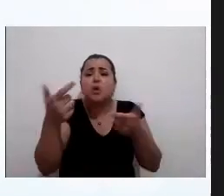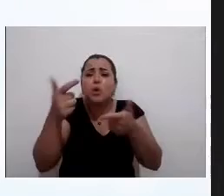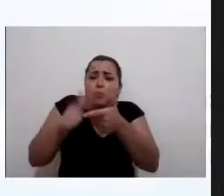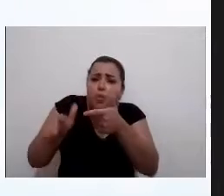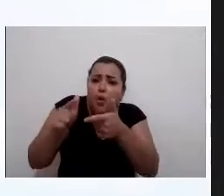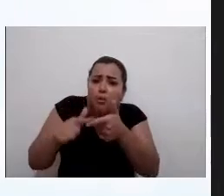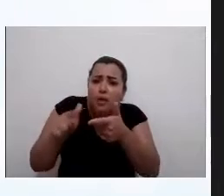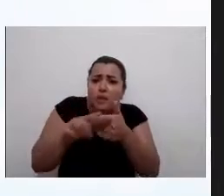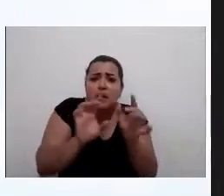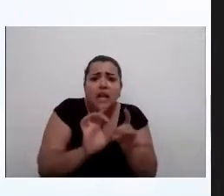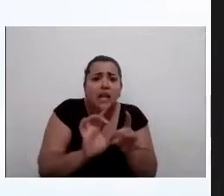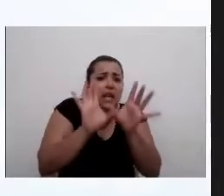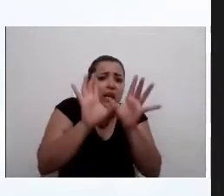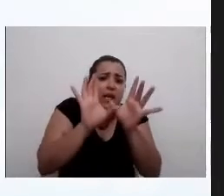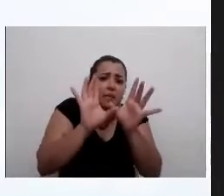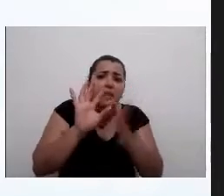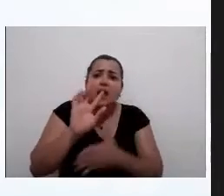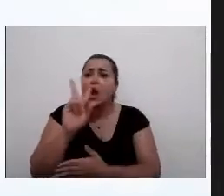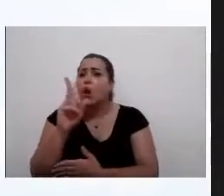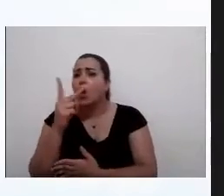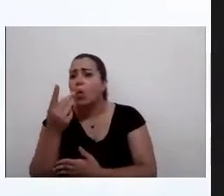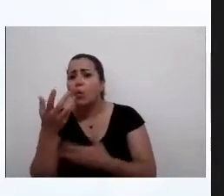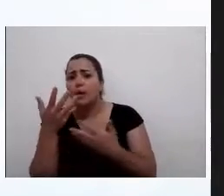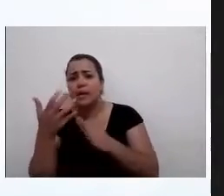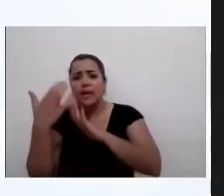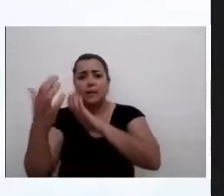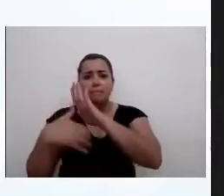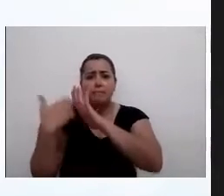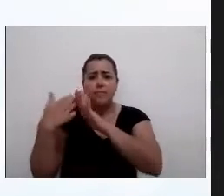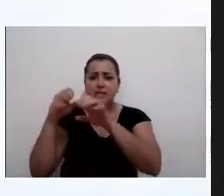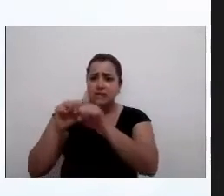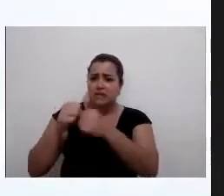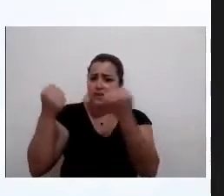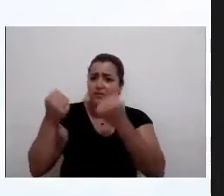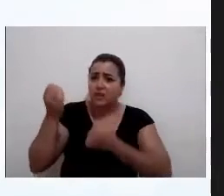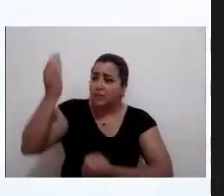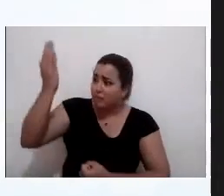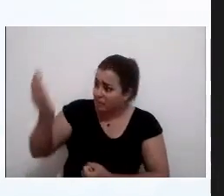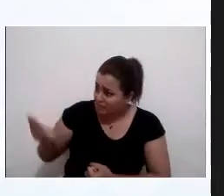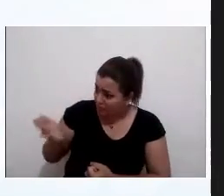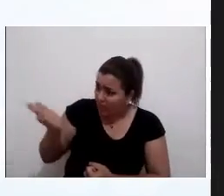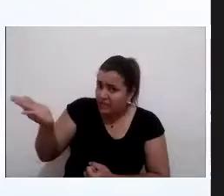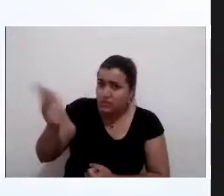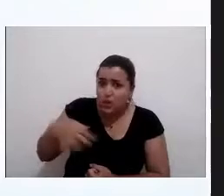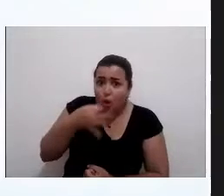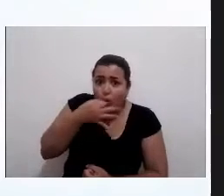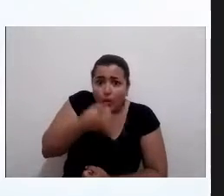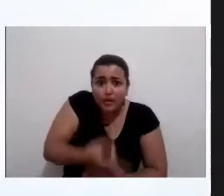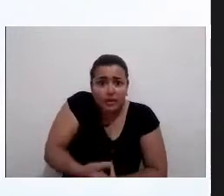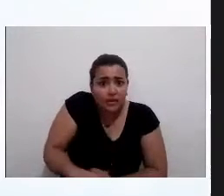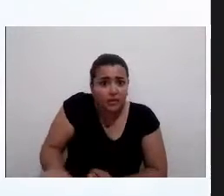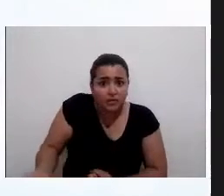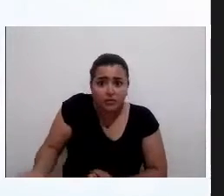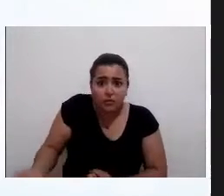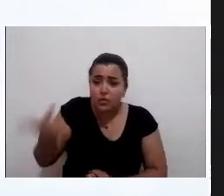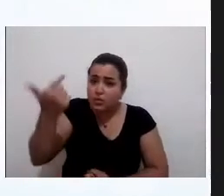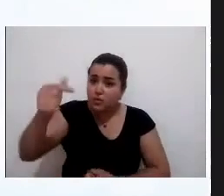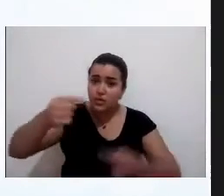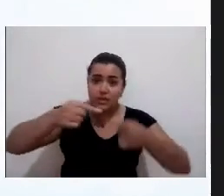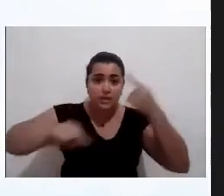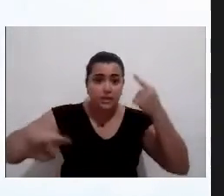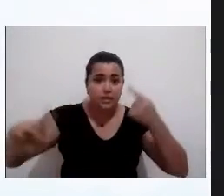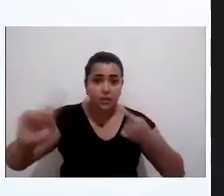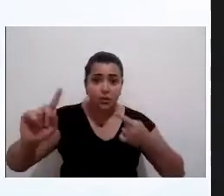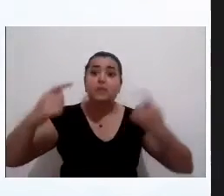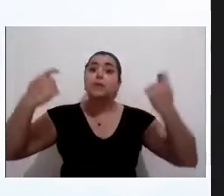liberal, o cara defender o mercado. Fala assim, olha, mas isso aqui não é mercado, isso aqui é barbárie, isso aqui não tem nada a ver com o mercado. Então, é